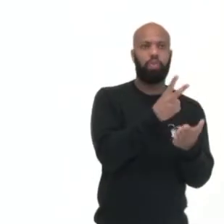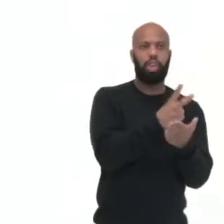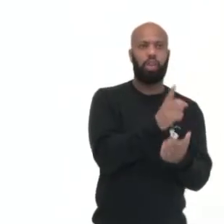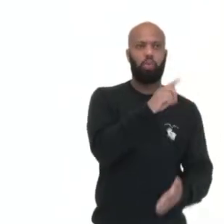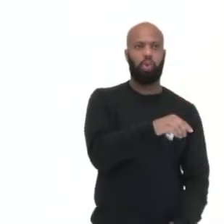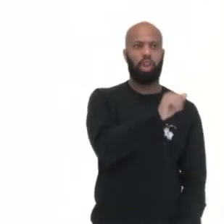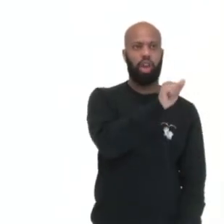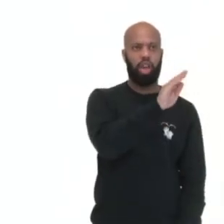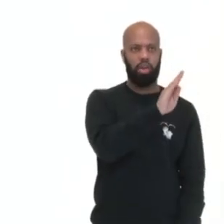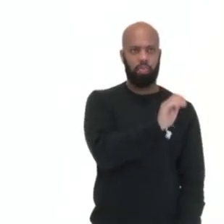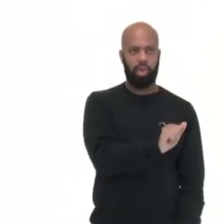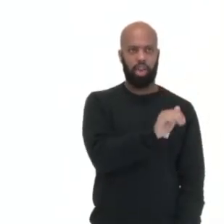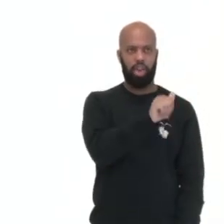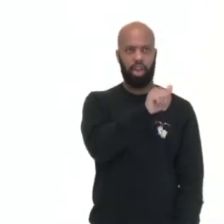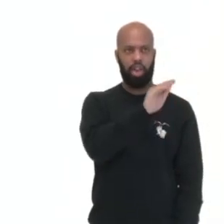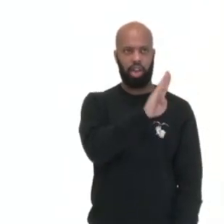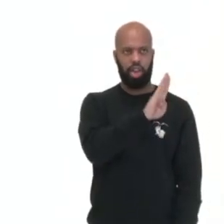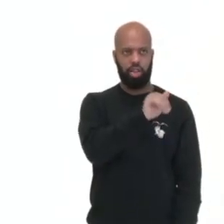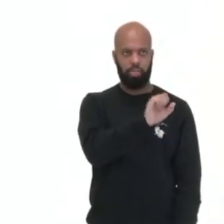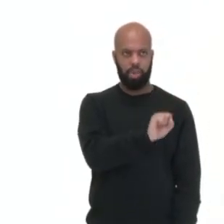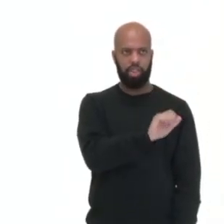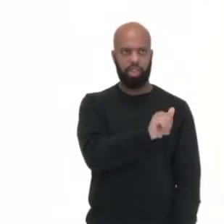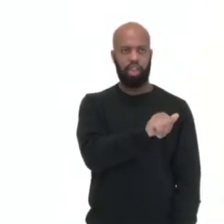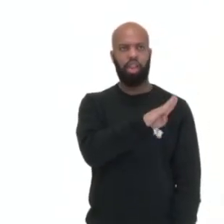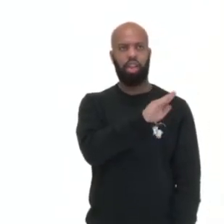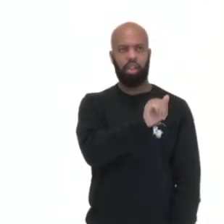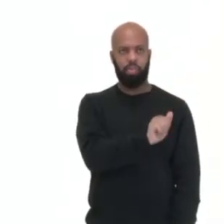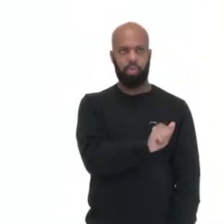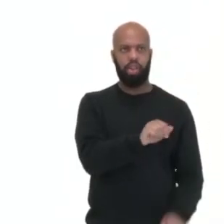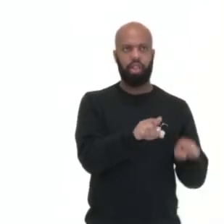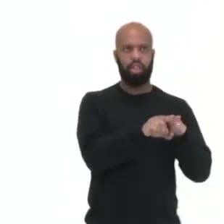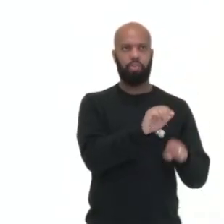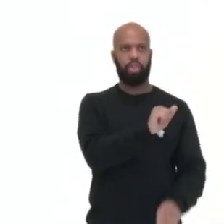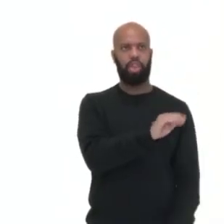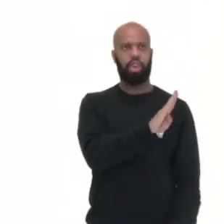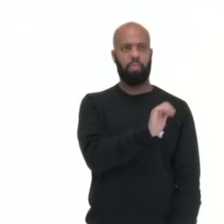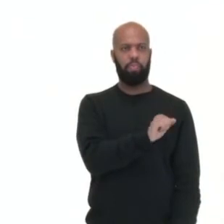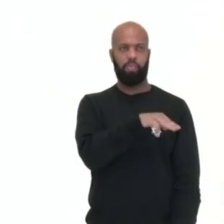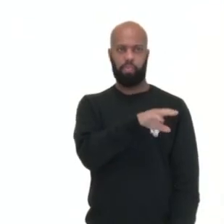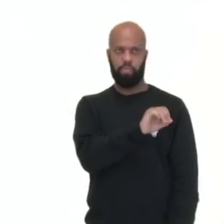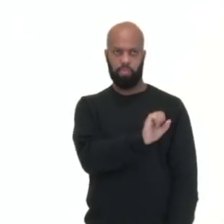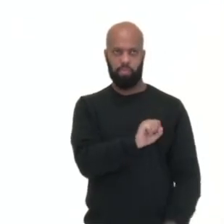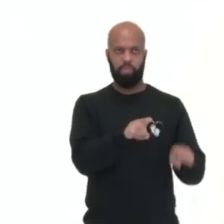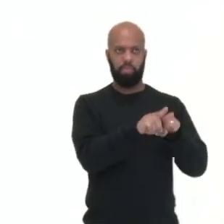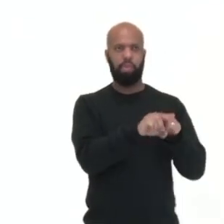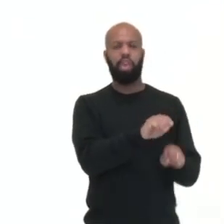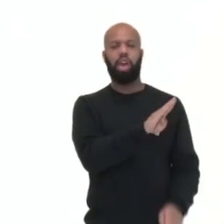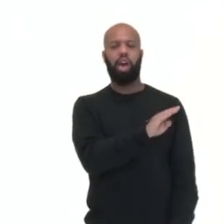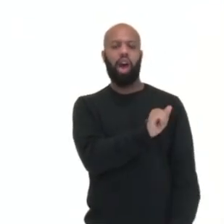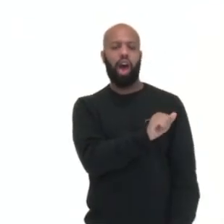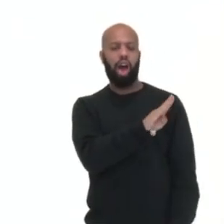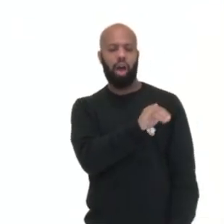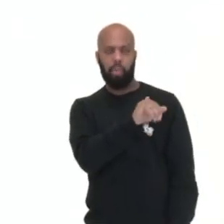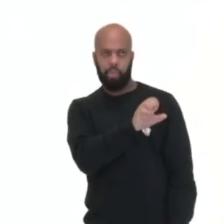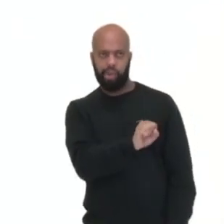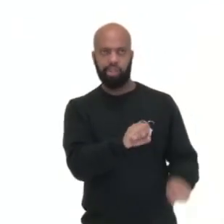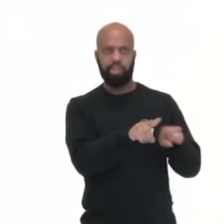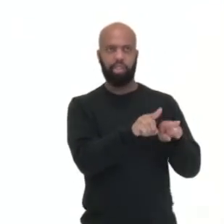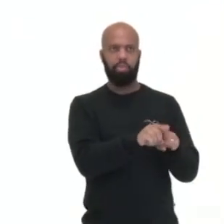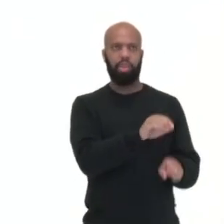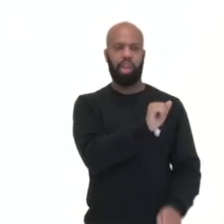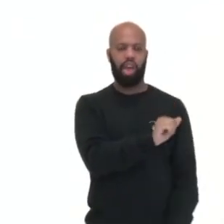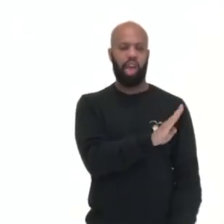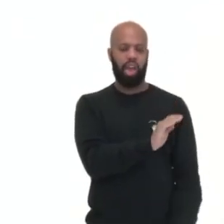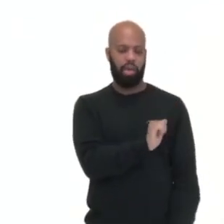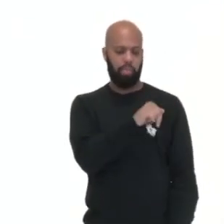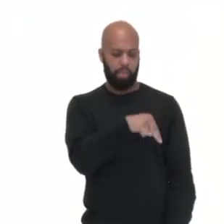caminhava, estavas, caminhavas, estava, caminhava. Reparem que yo e a primeira pessoa do singular e a terceira pessoa